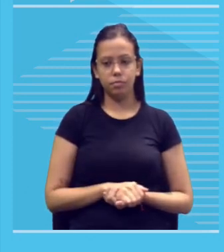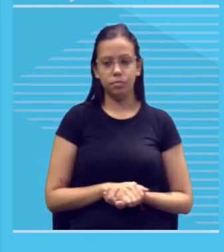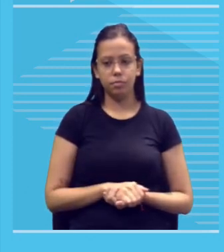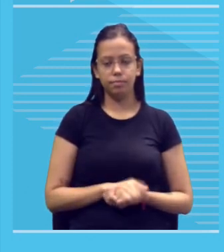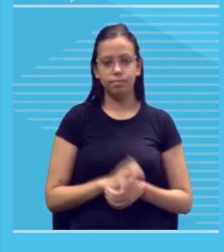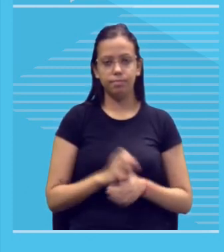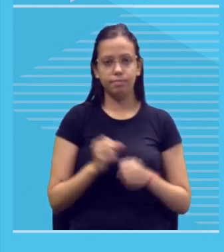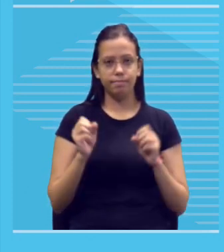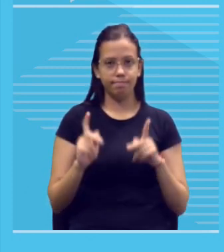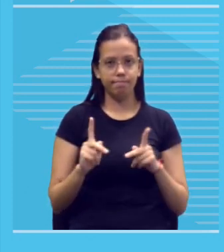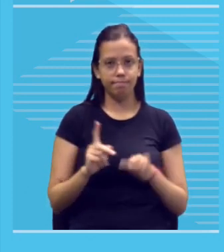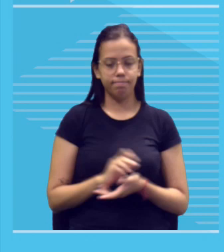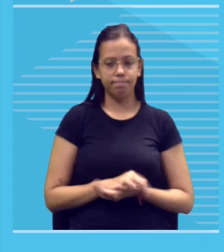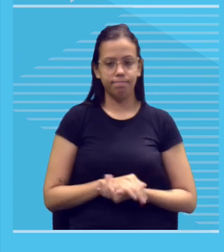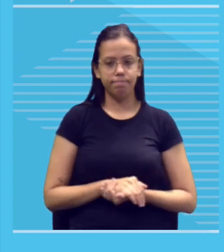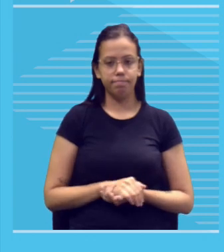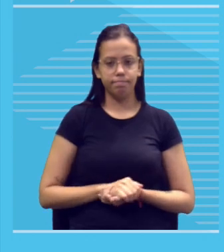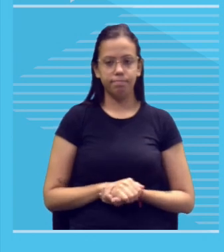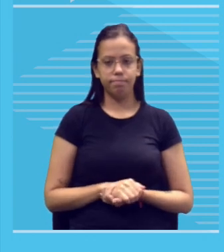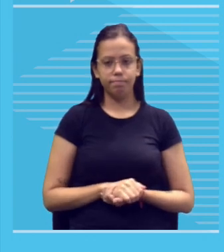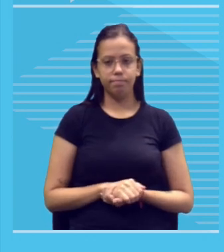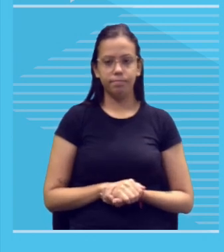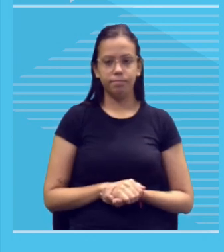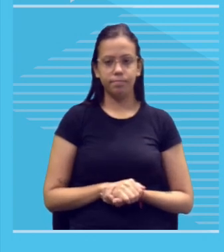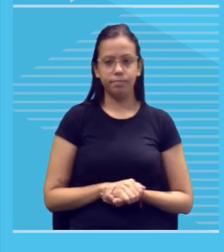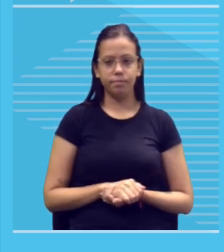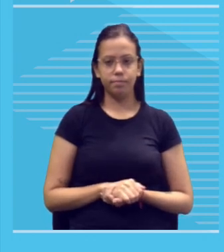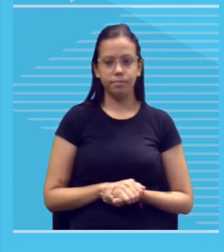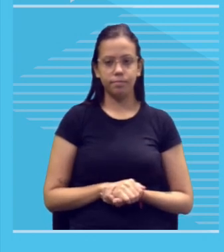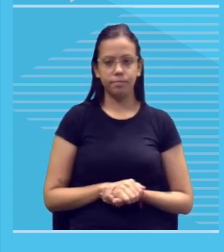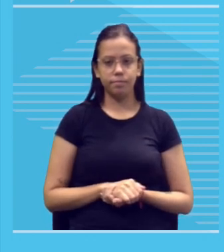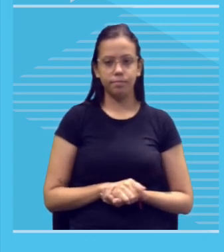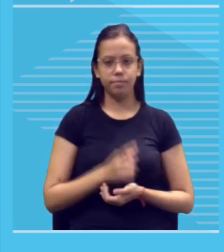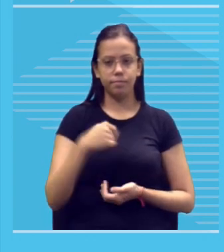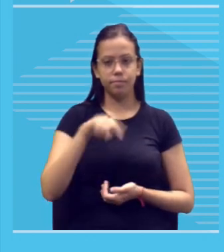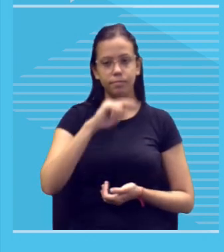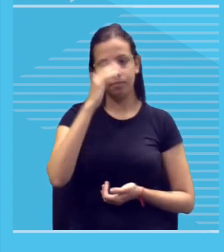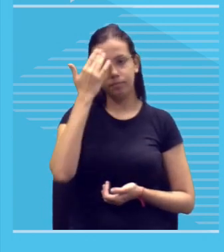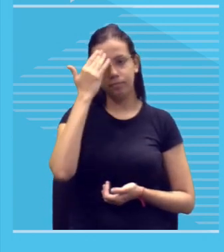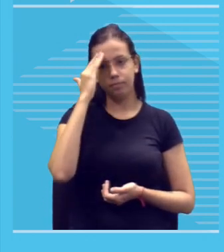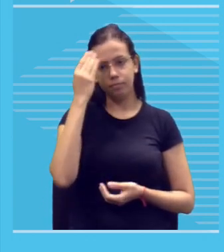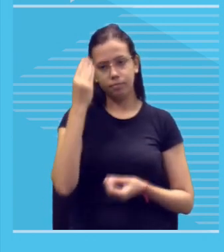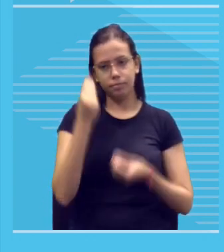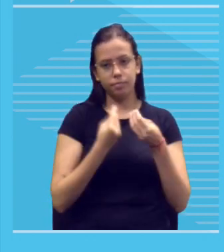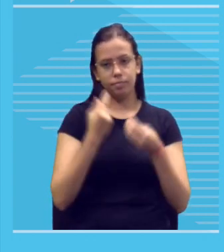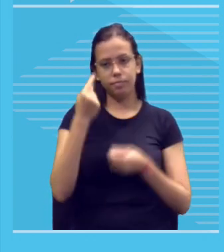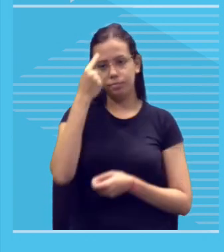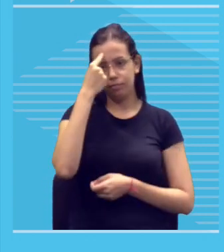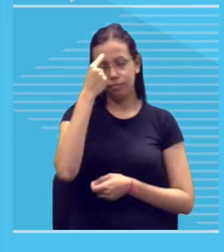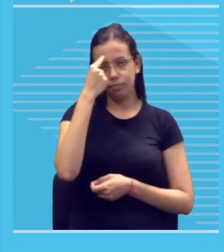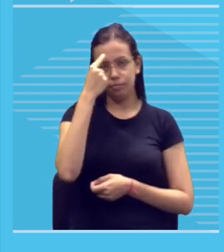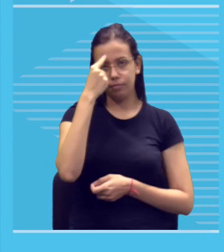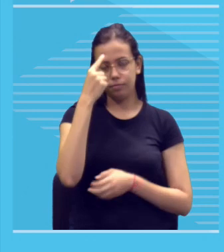beleza Vocês entenderam compreenderam o meu raciocínio